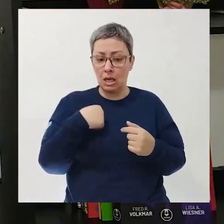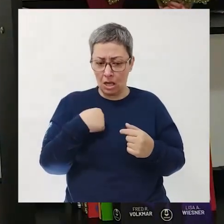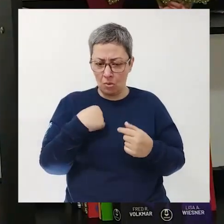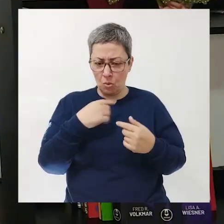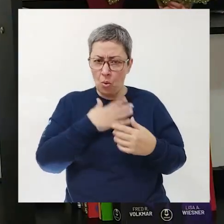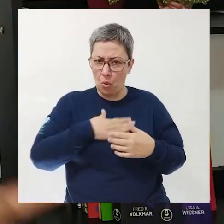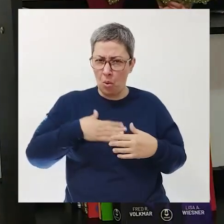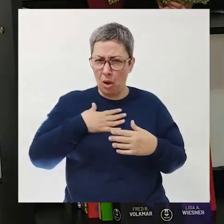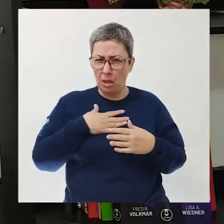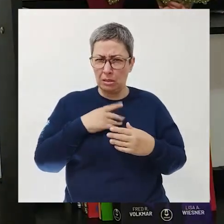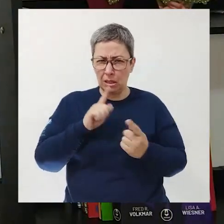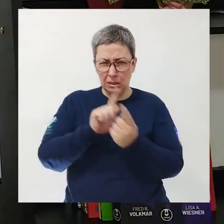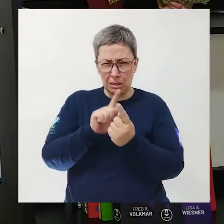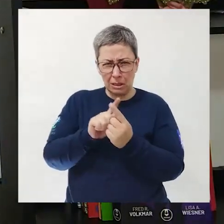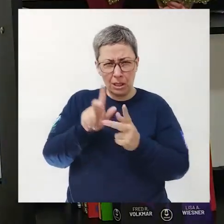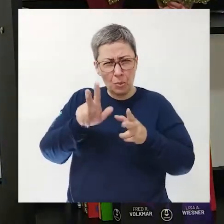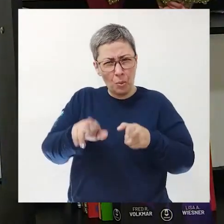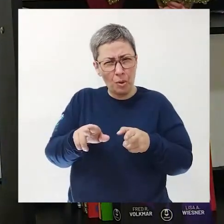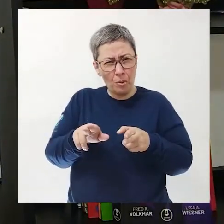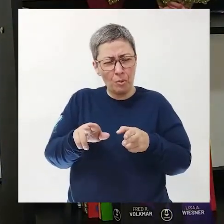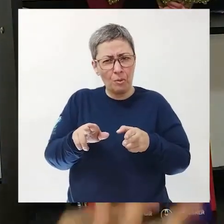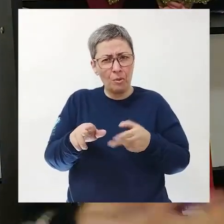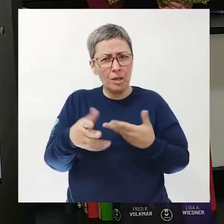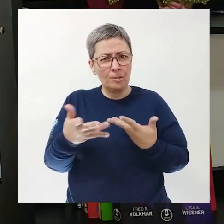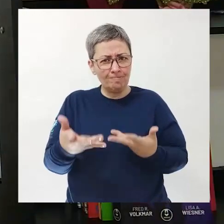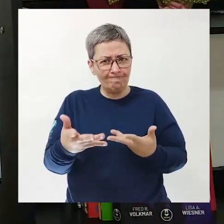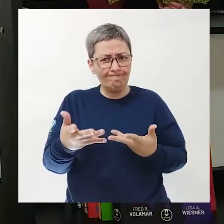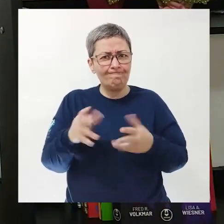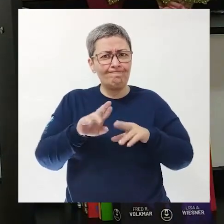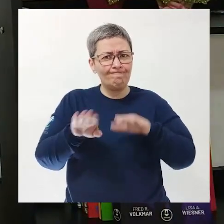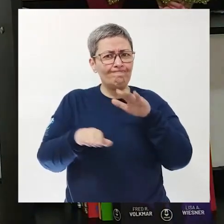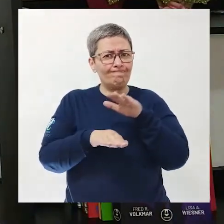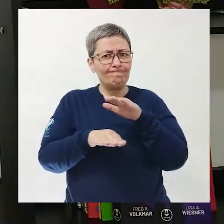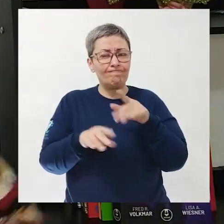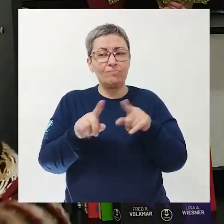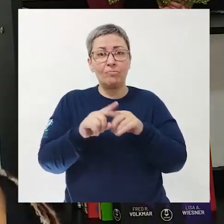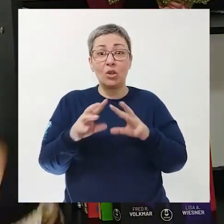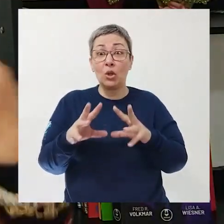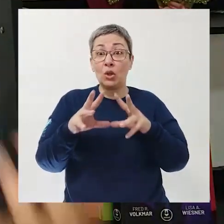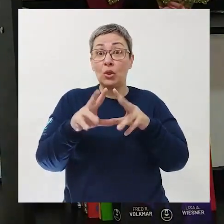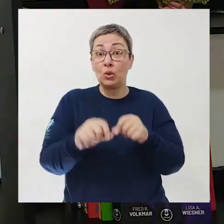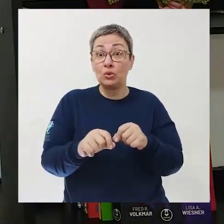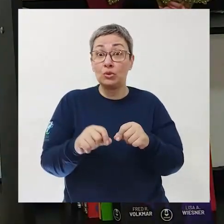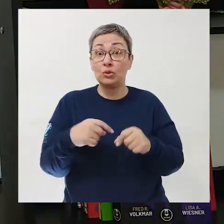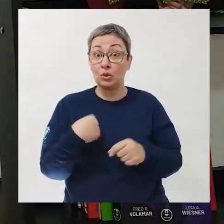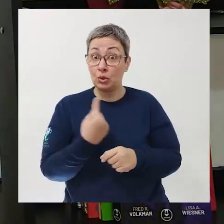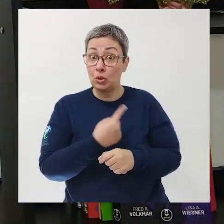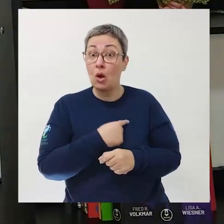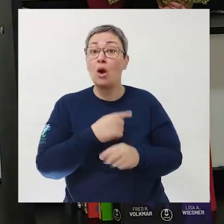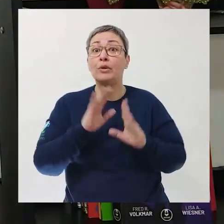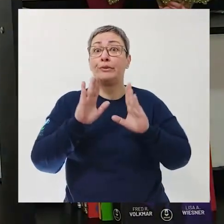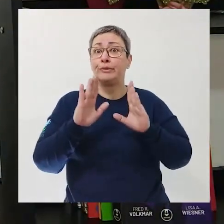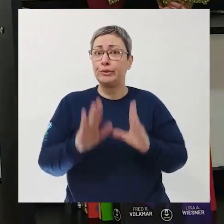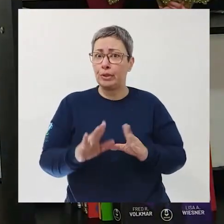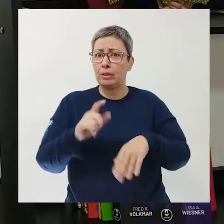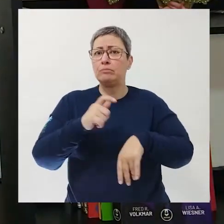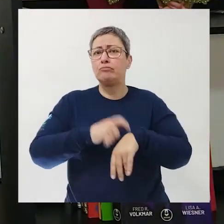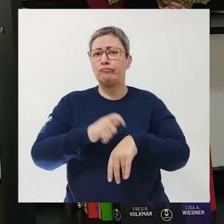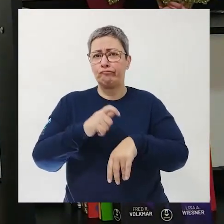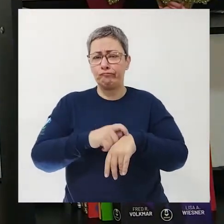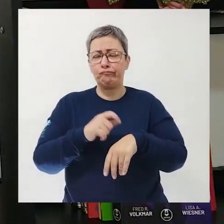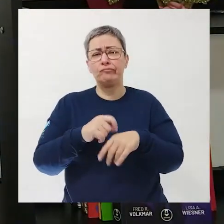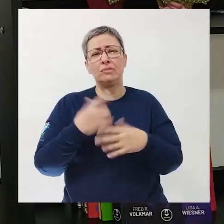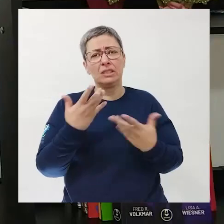de serem tratados e tratadas assim, né? De forma desigual. Todos e todas nós já passamos por momentos onde a